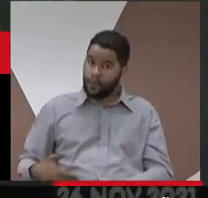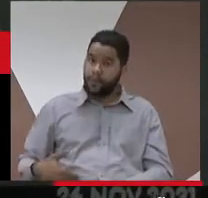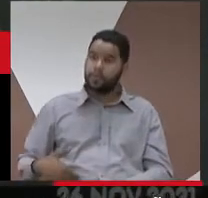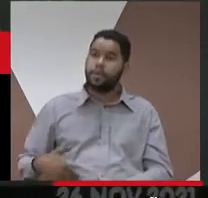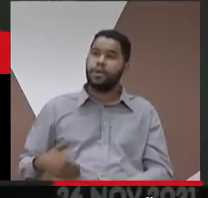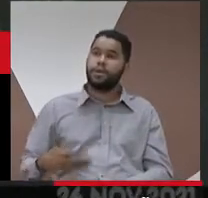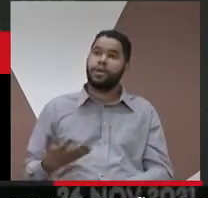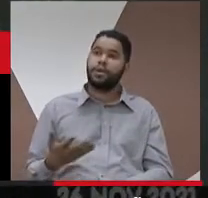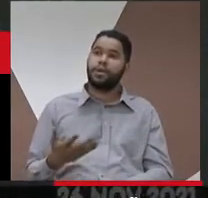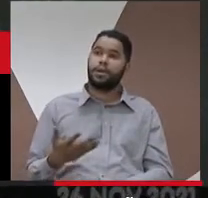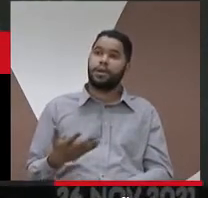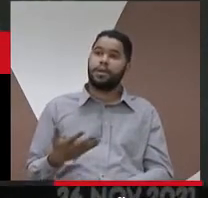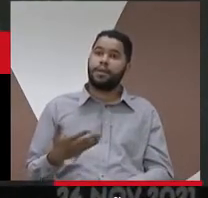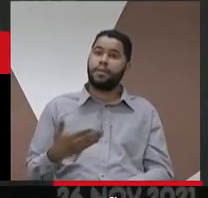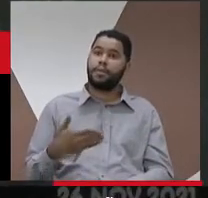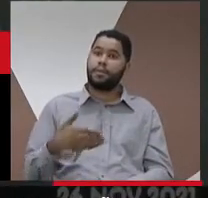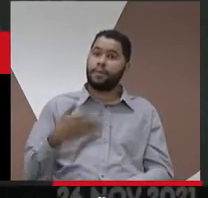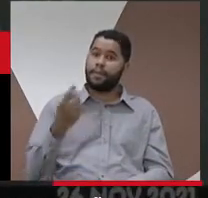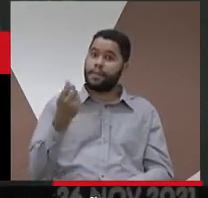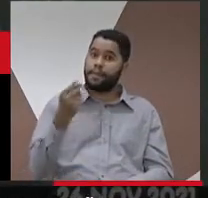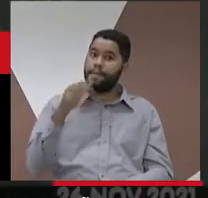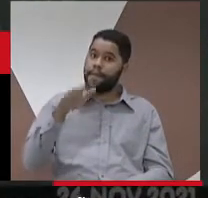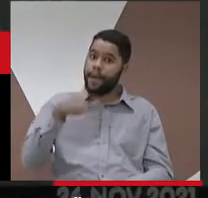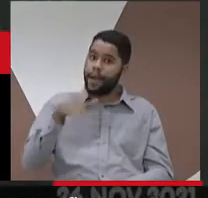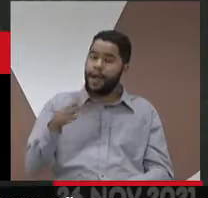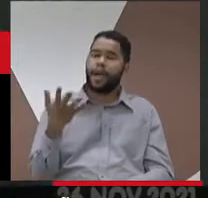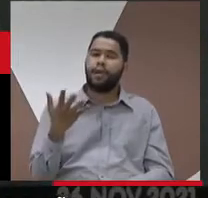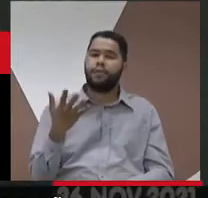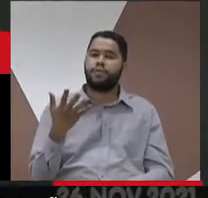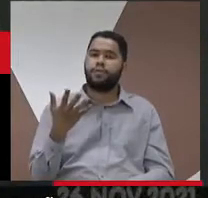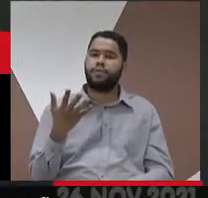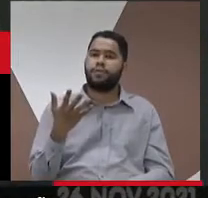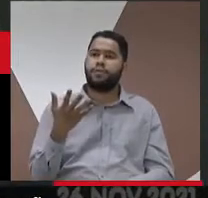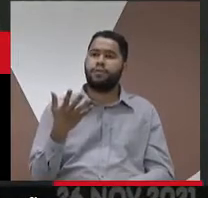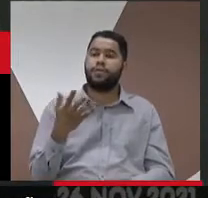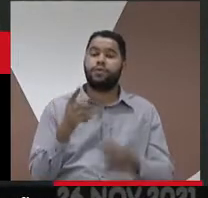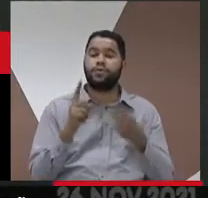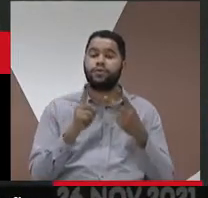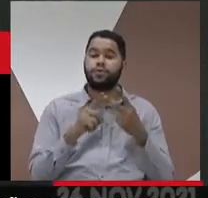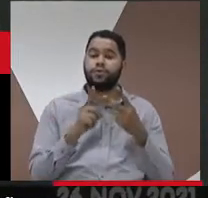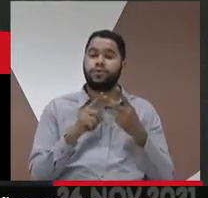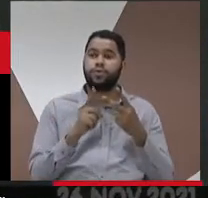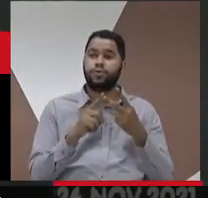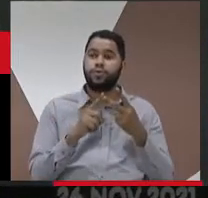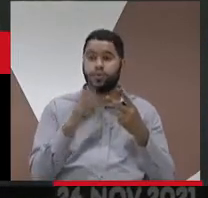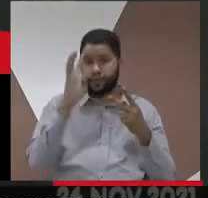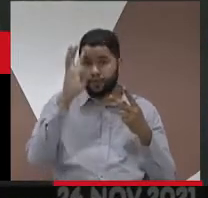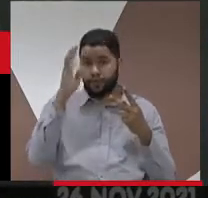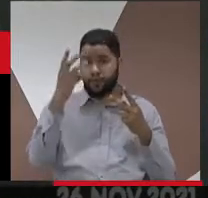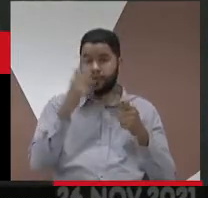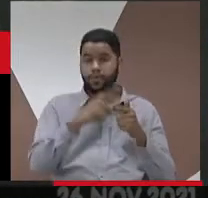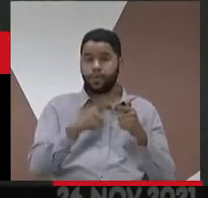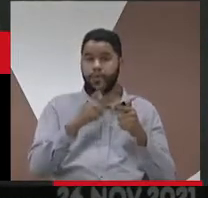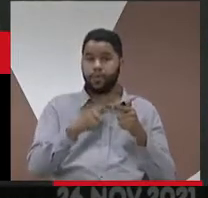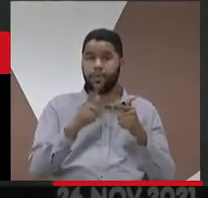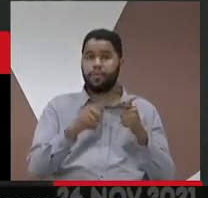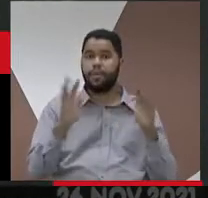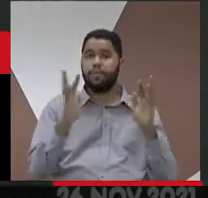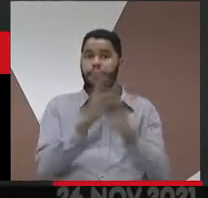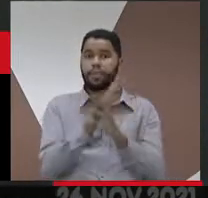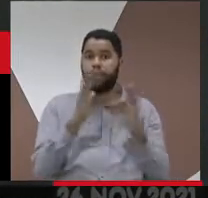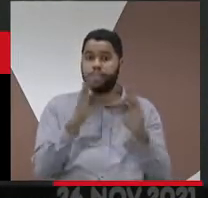tarifa a mais social possível. Primeiro ponto. Segundo ponto, para resolver o problema da mobilidade,